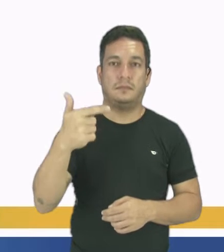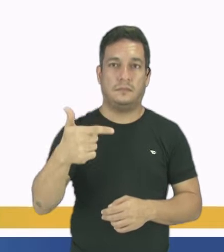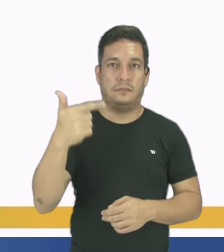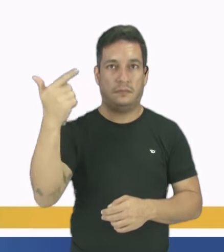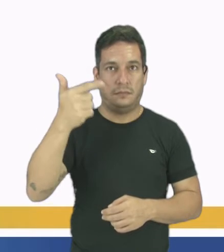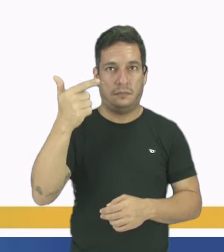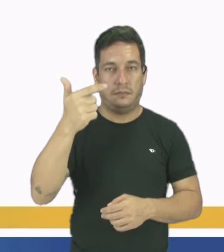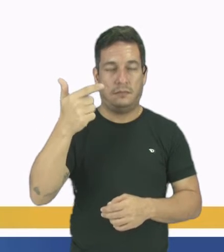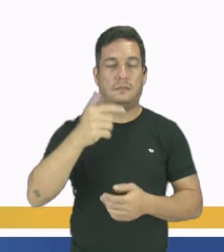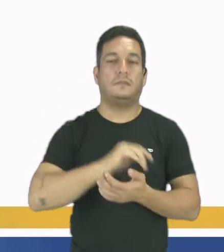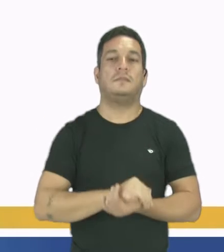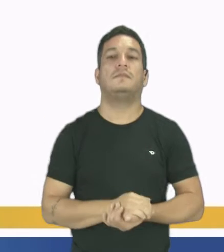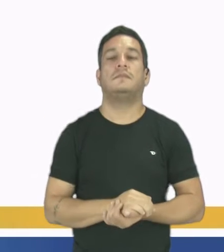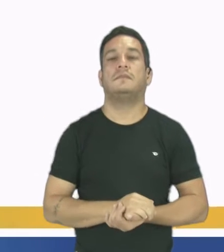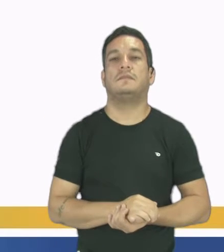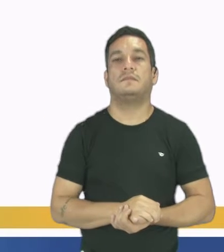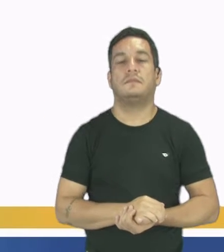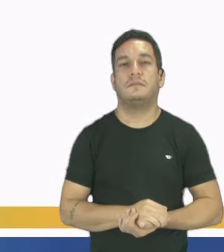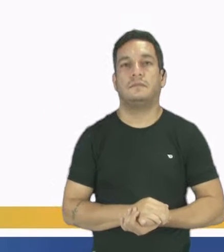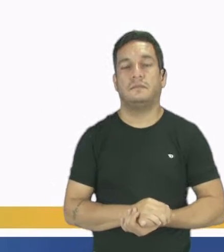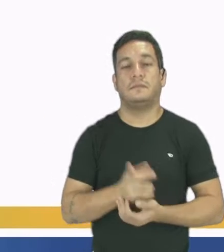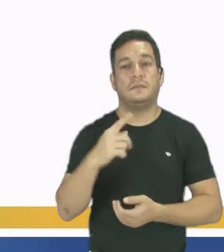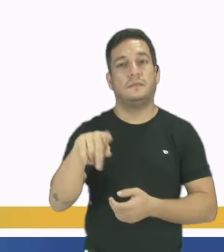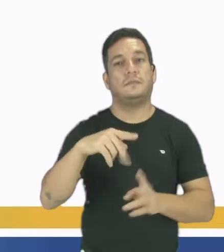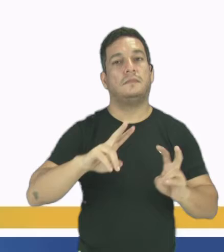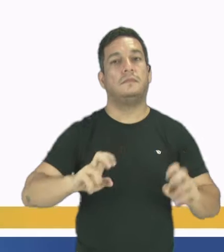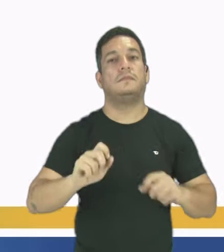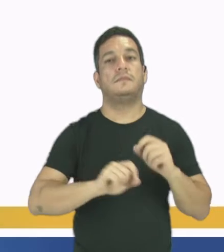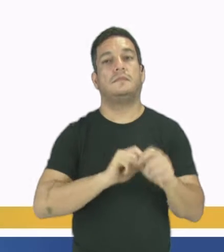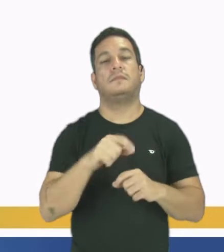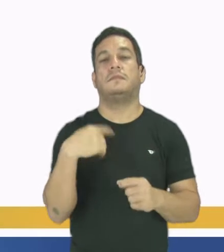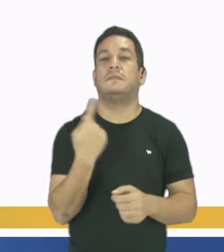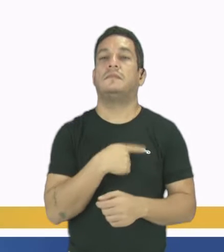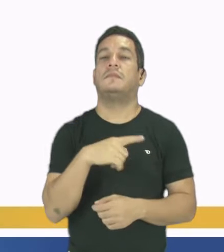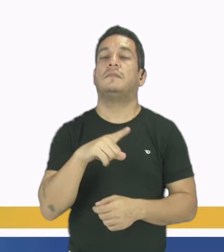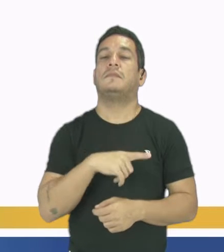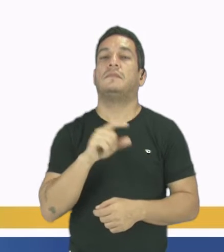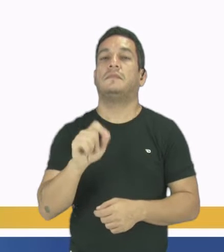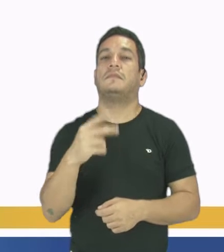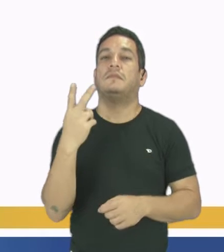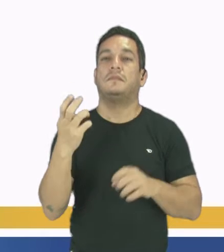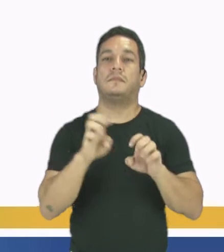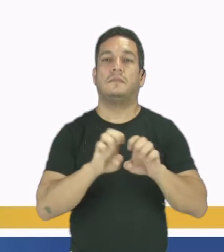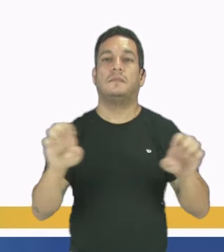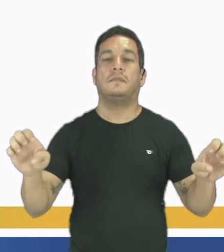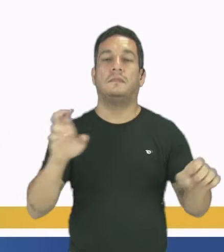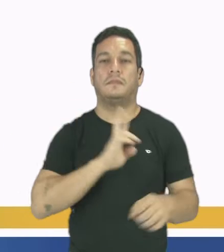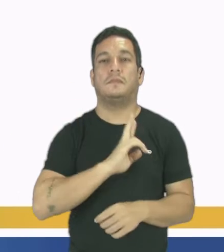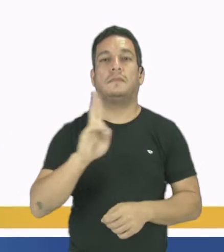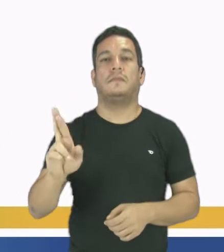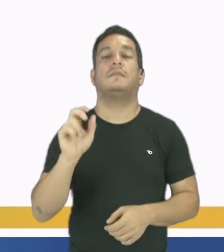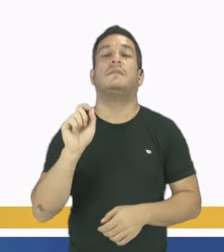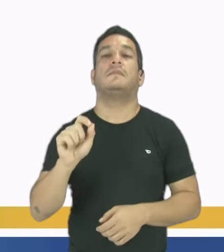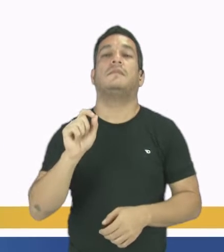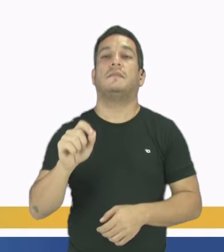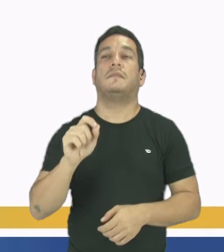raio 2 elevado ao quadrado. Então vocês percebam que aí nós temos duas equações que